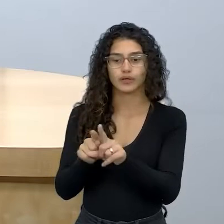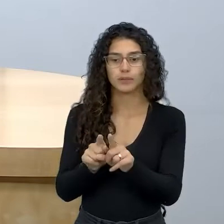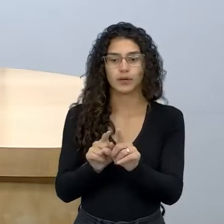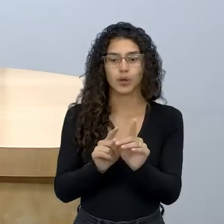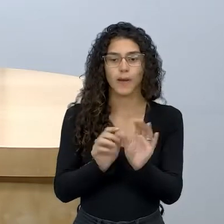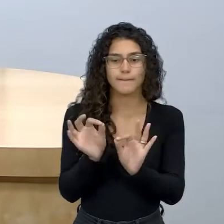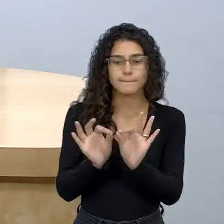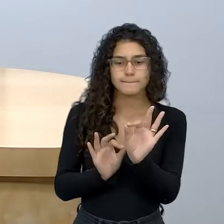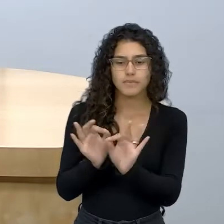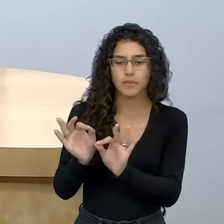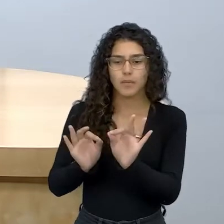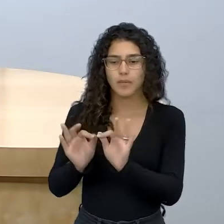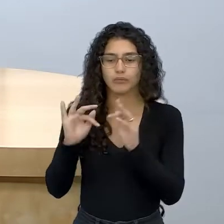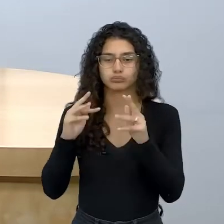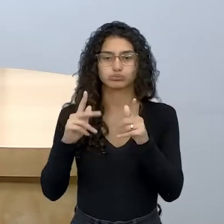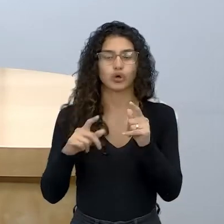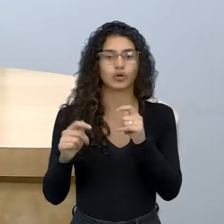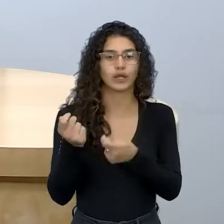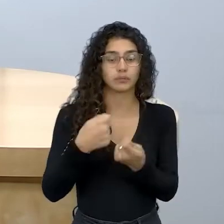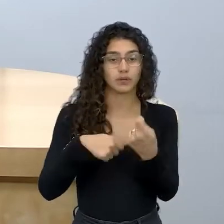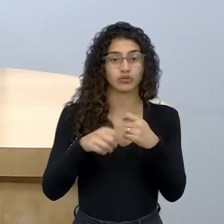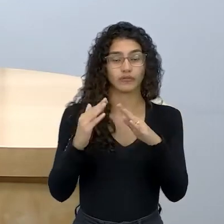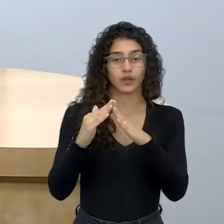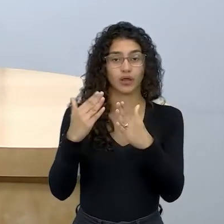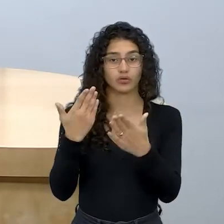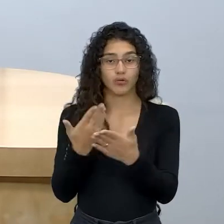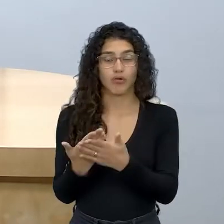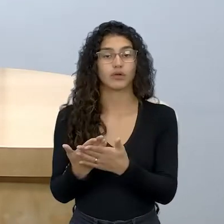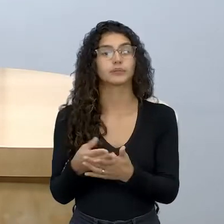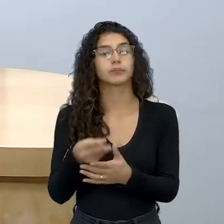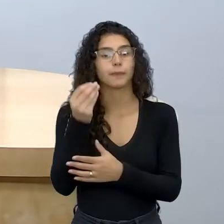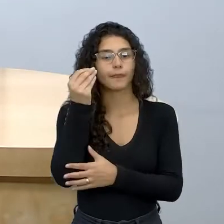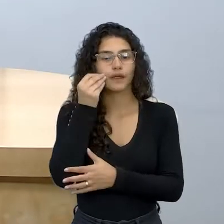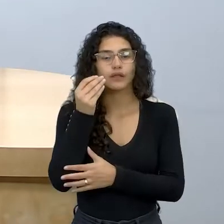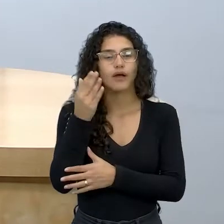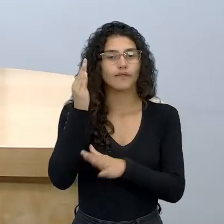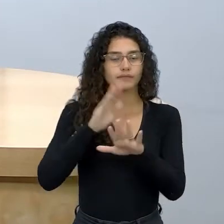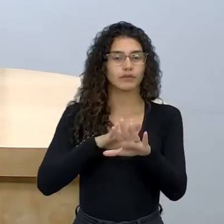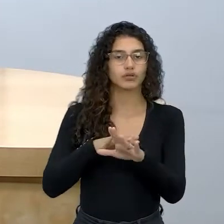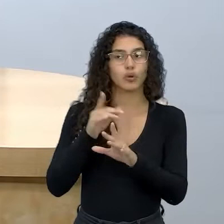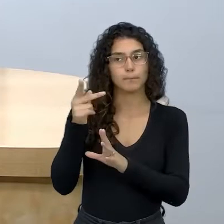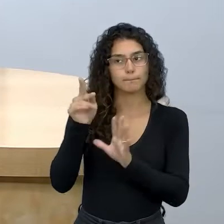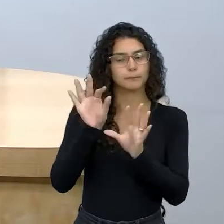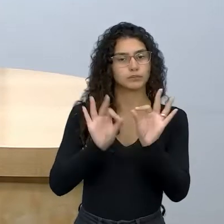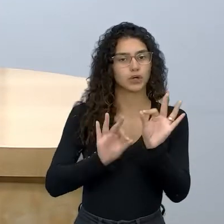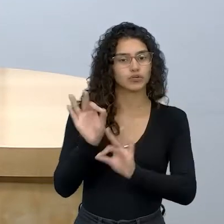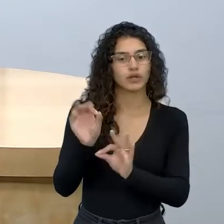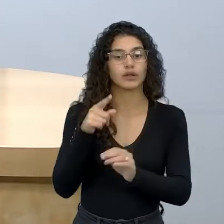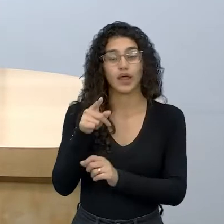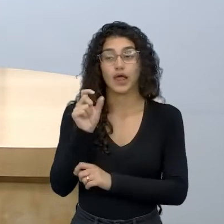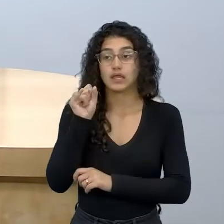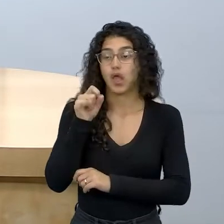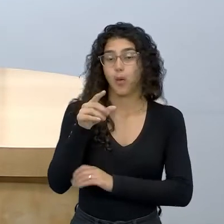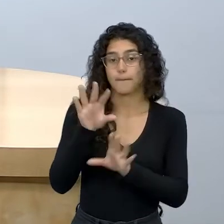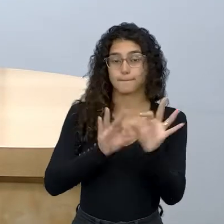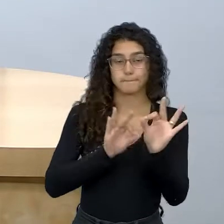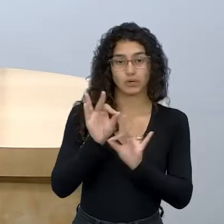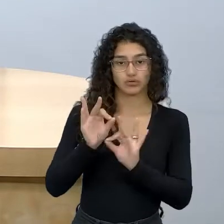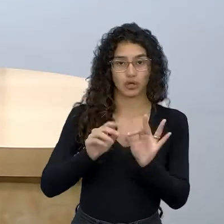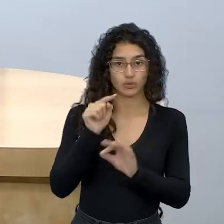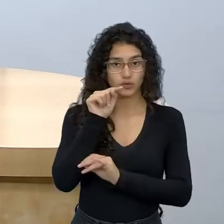aí toda a parte administrativa da escola, e tentar convencê-los do seu projeto. Se o seu projeto